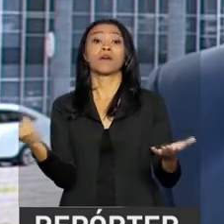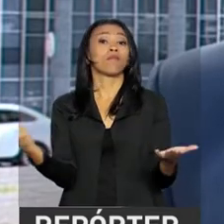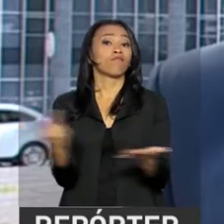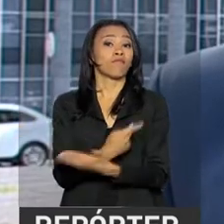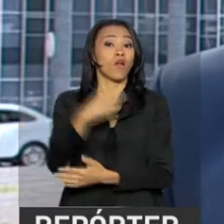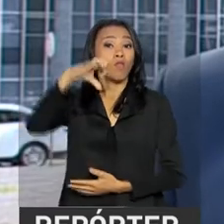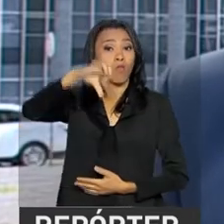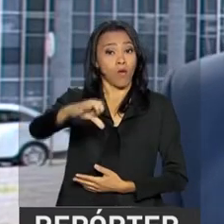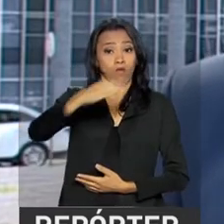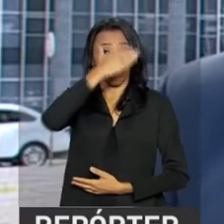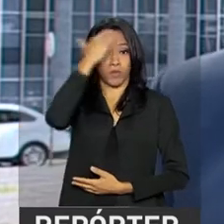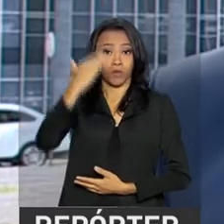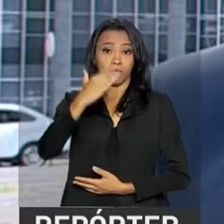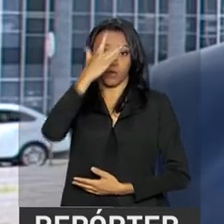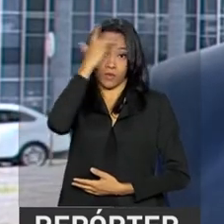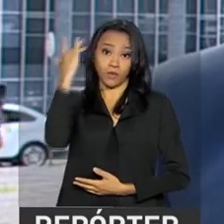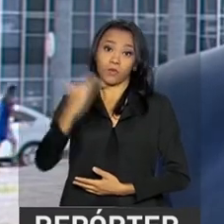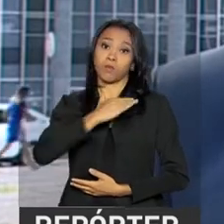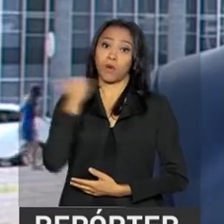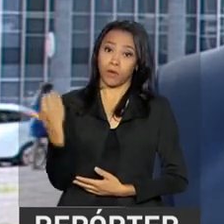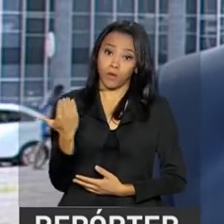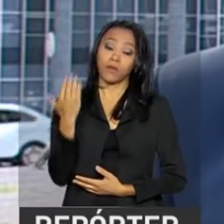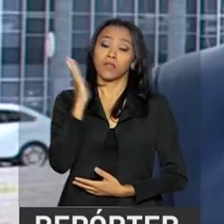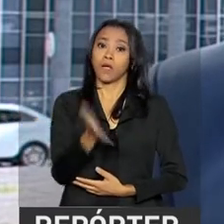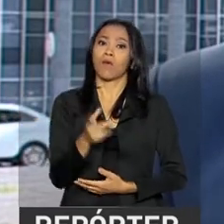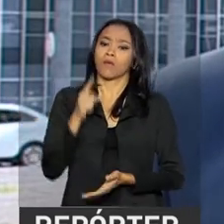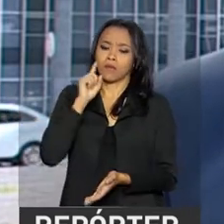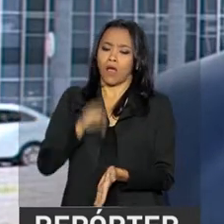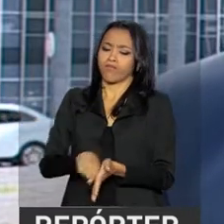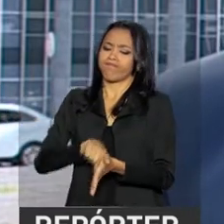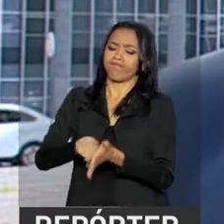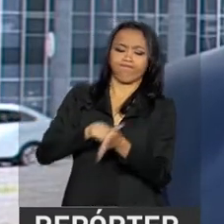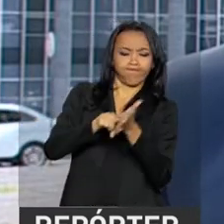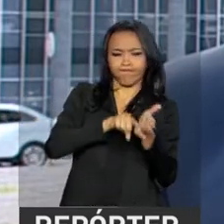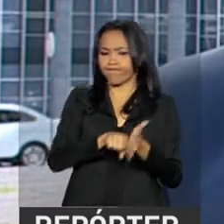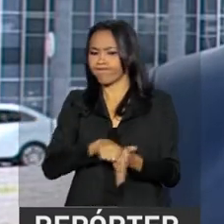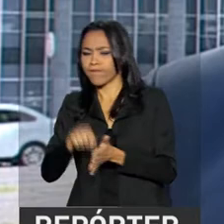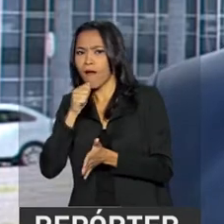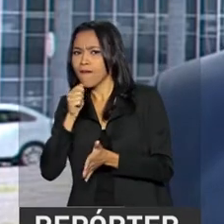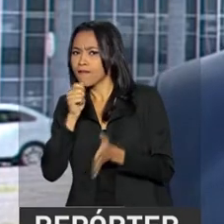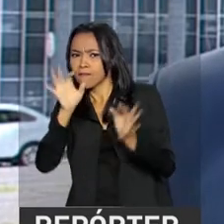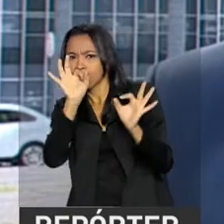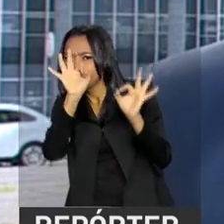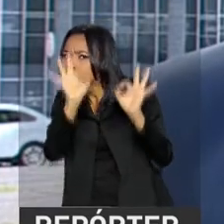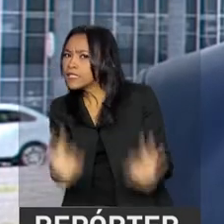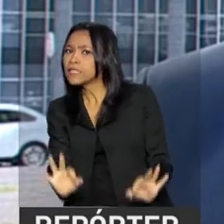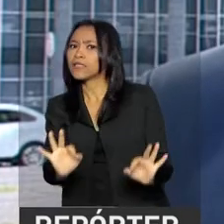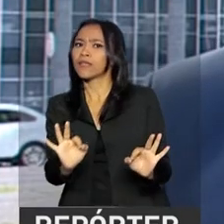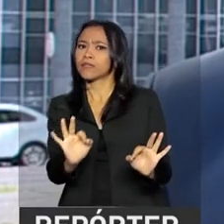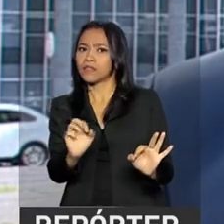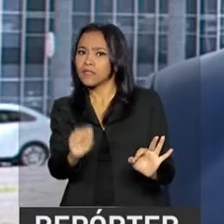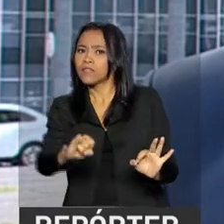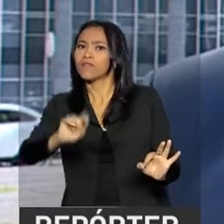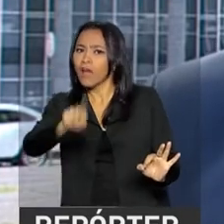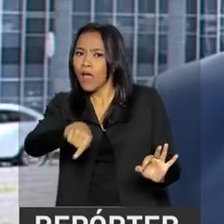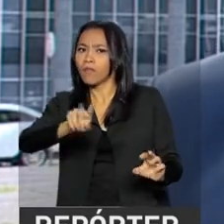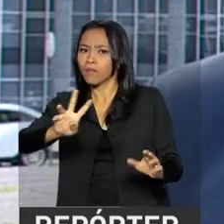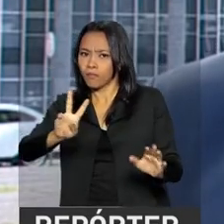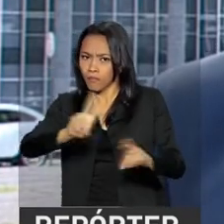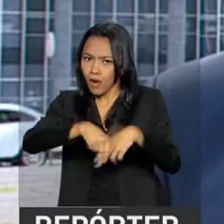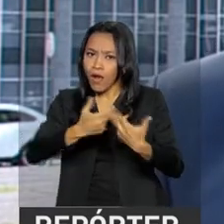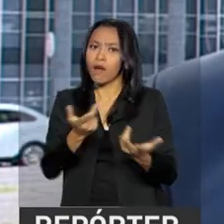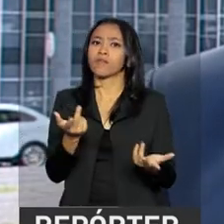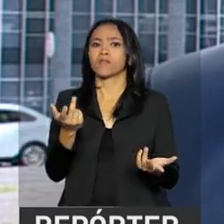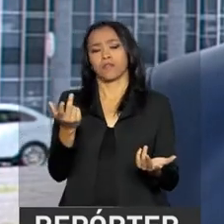é as mortes ainda estão sendo investigadas e não foram confirmadas se realmente é foram causadas aí pela